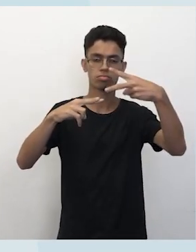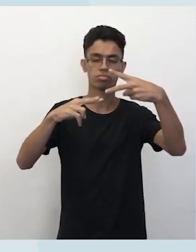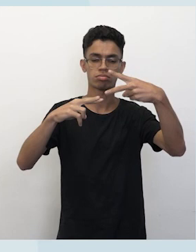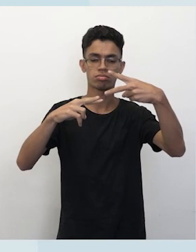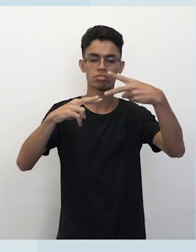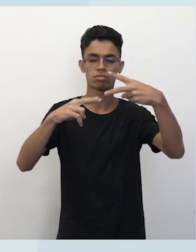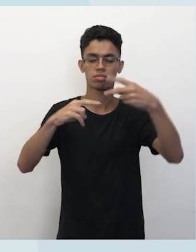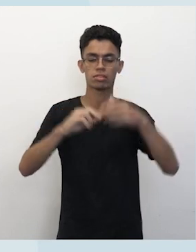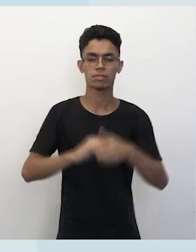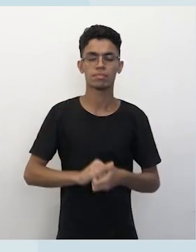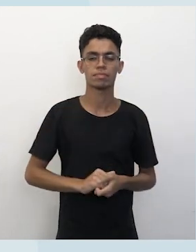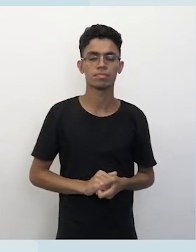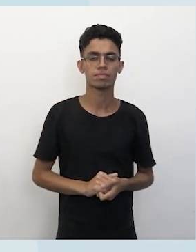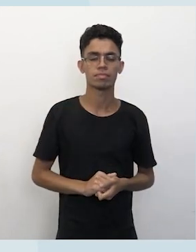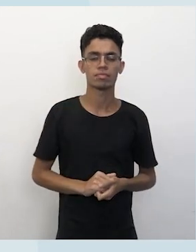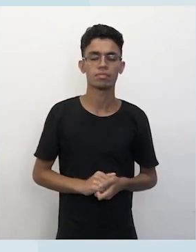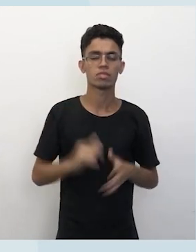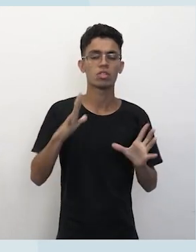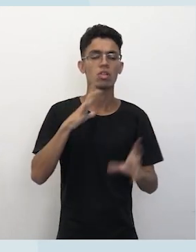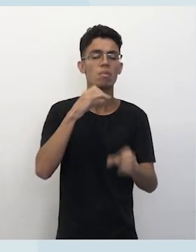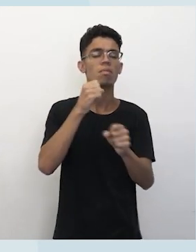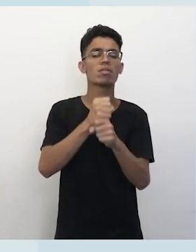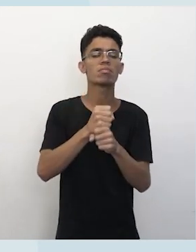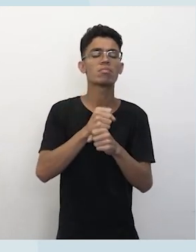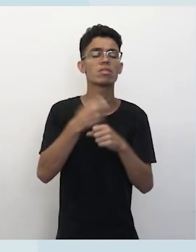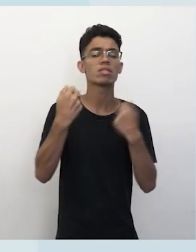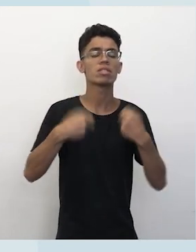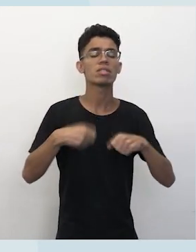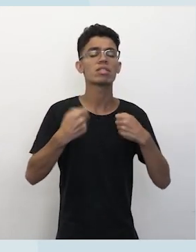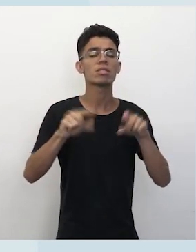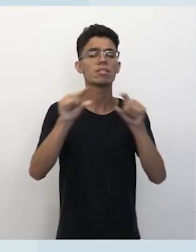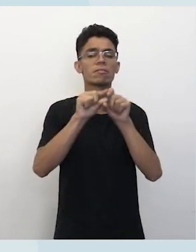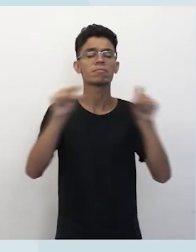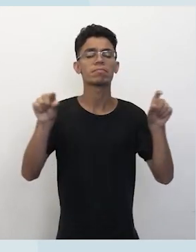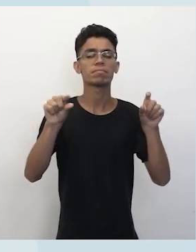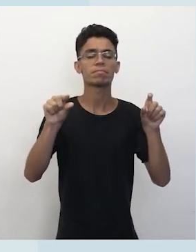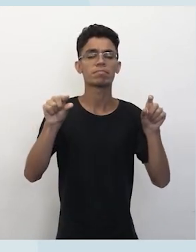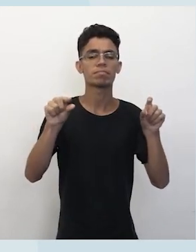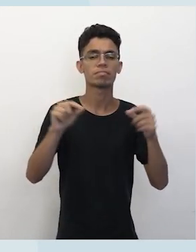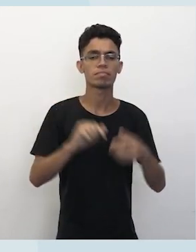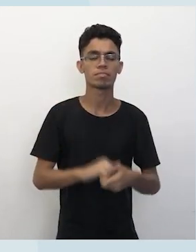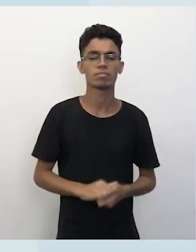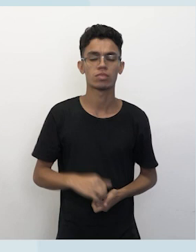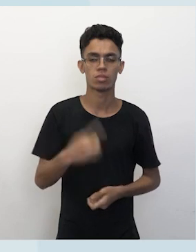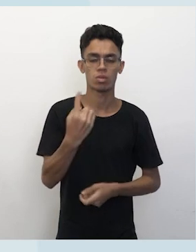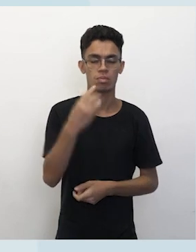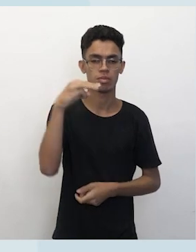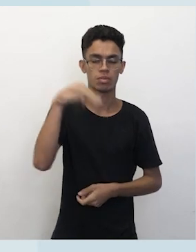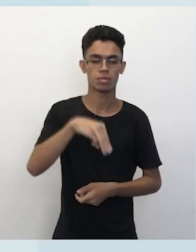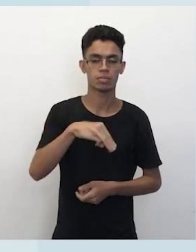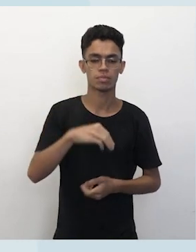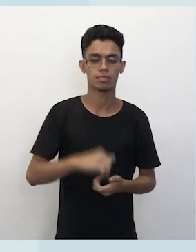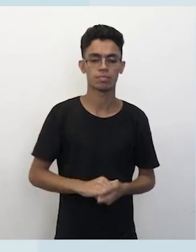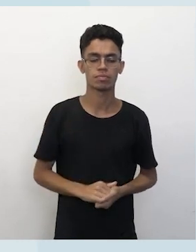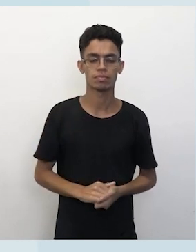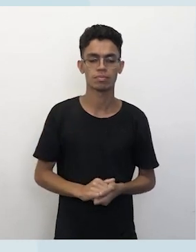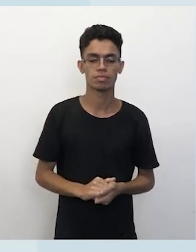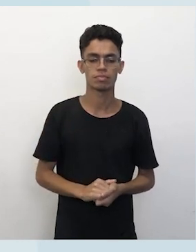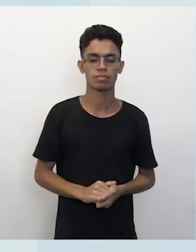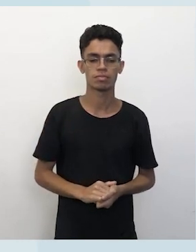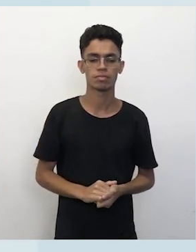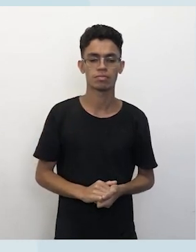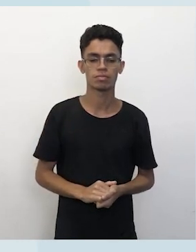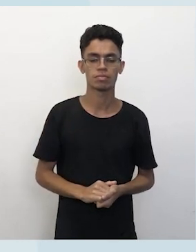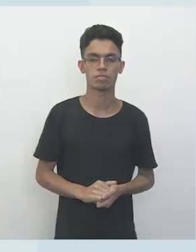é isso, para calcular o resultado, basta pontinhos, os expoentes, 1 minutinho e a gente já retorna com a resposta. Até já.